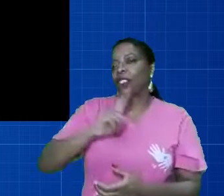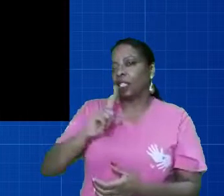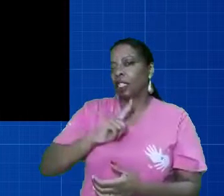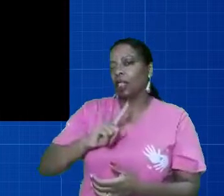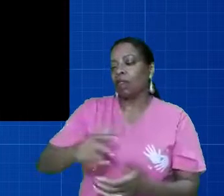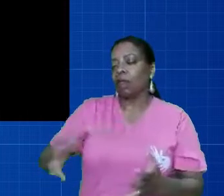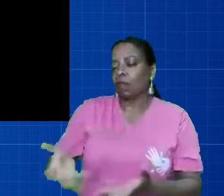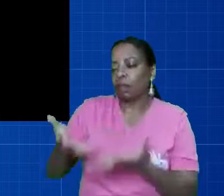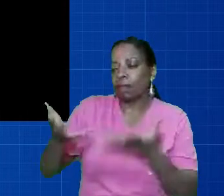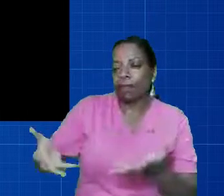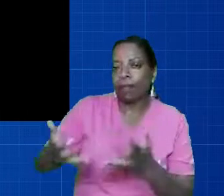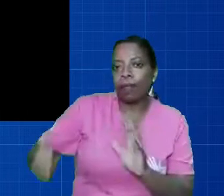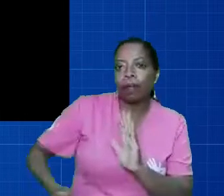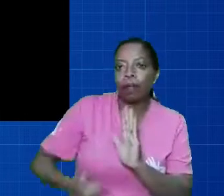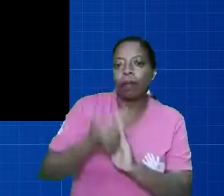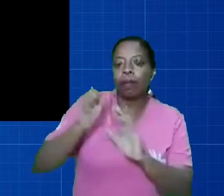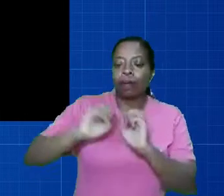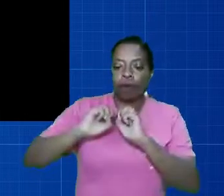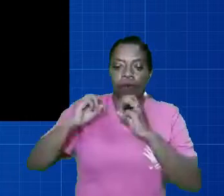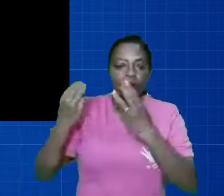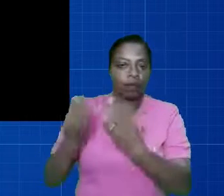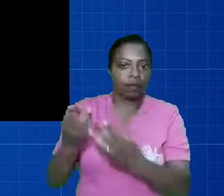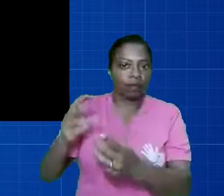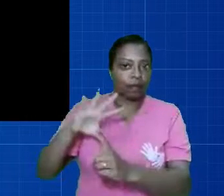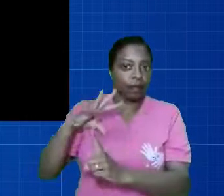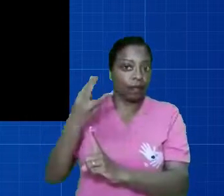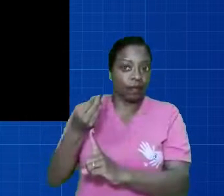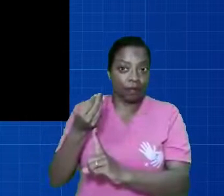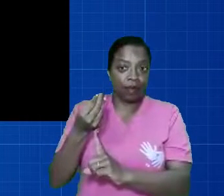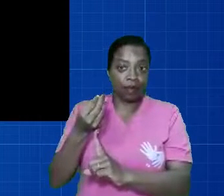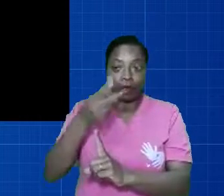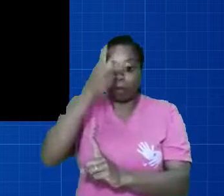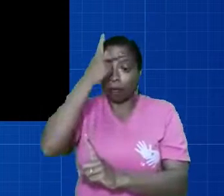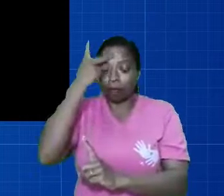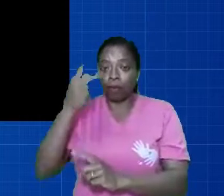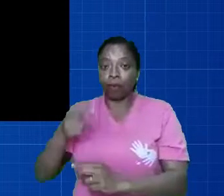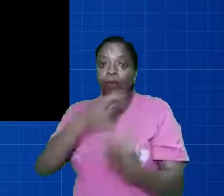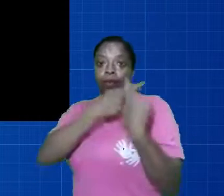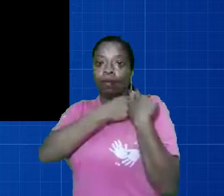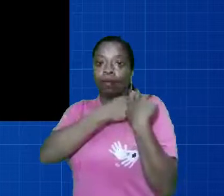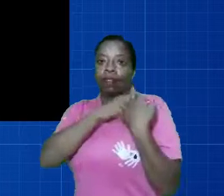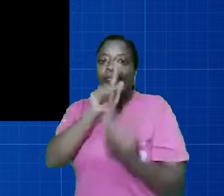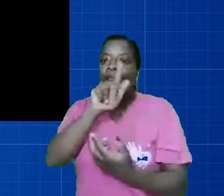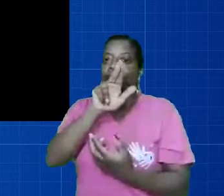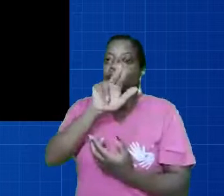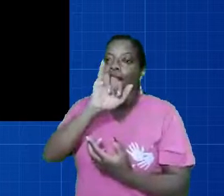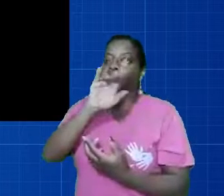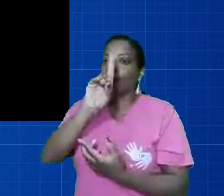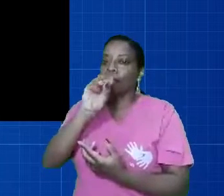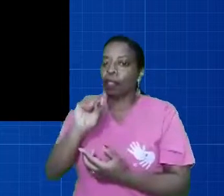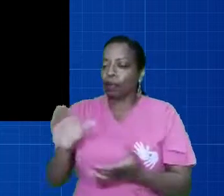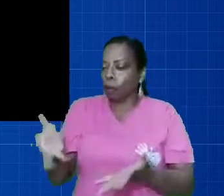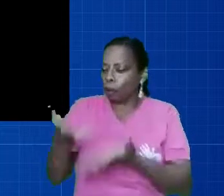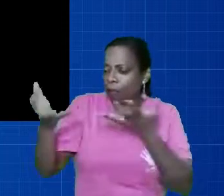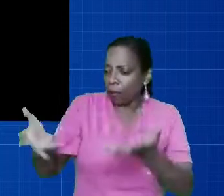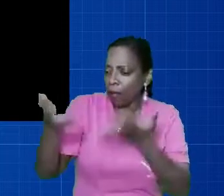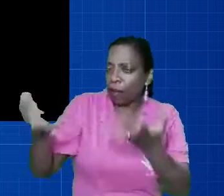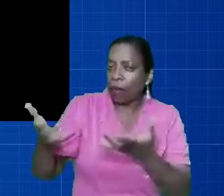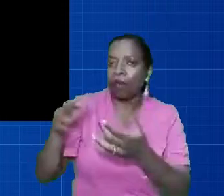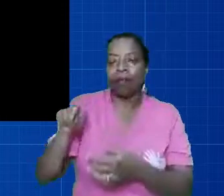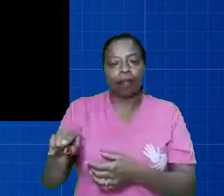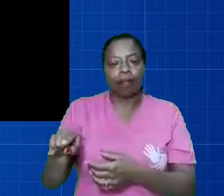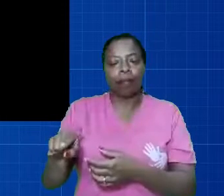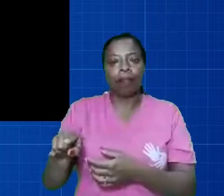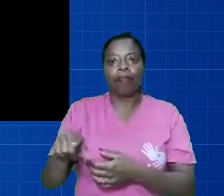de oficinas, né, de escolinhas dentro das escolas, né? Então, ela faz